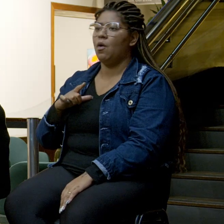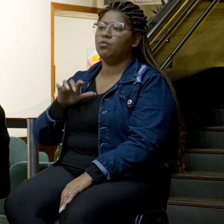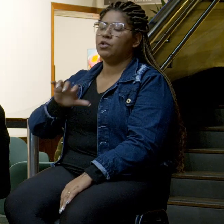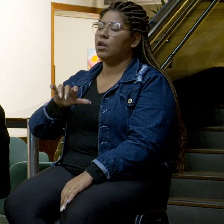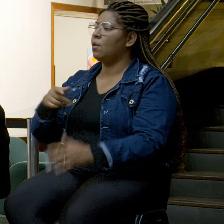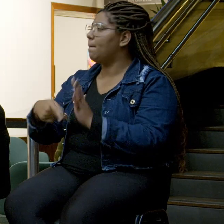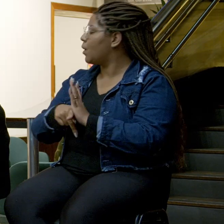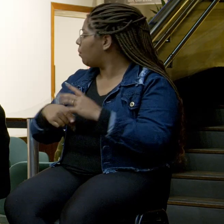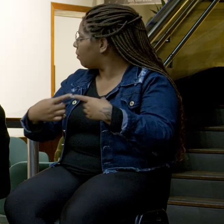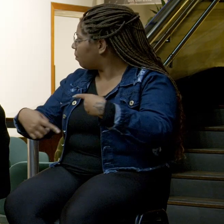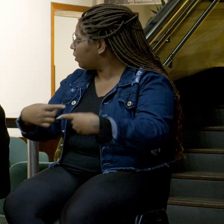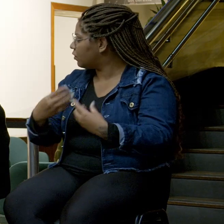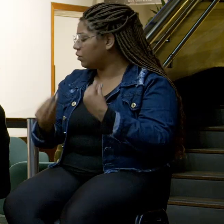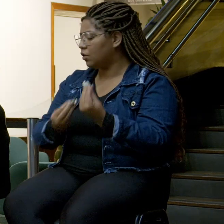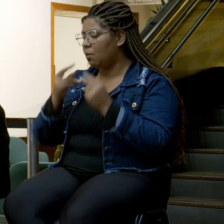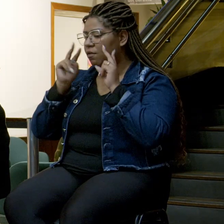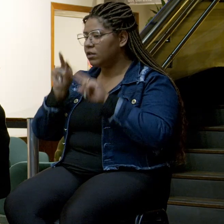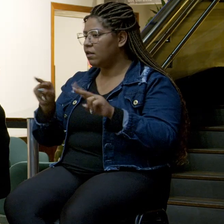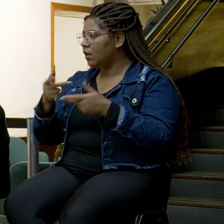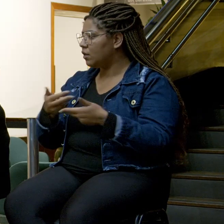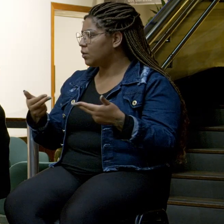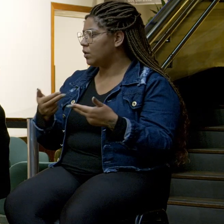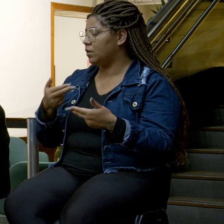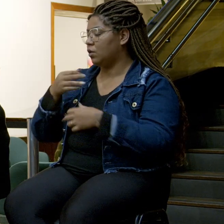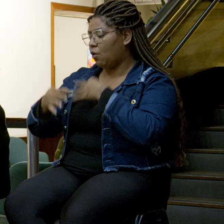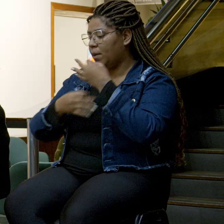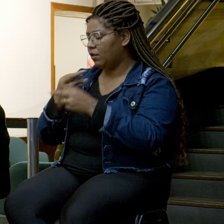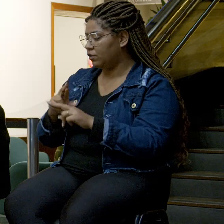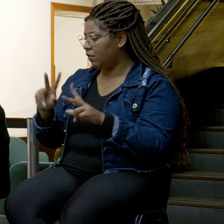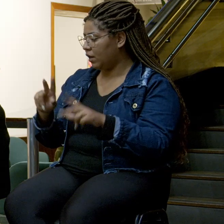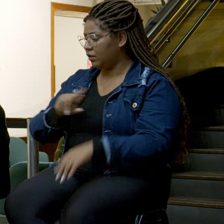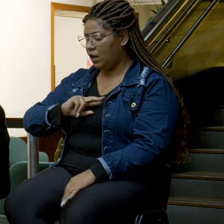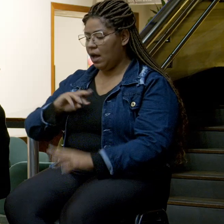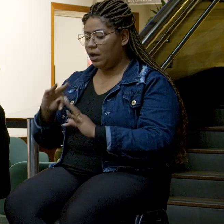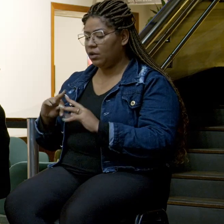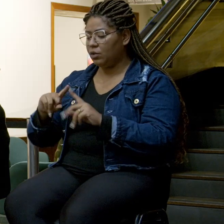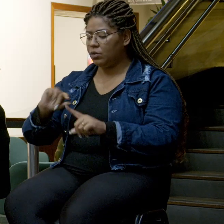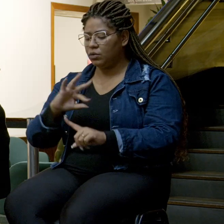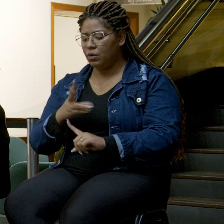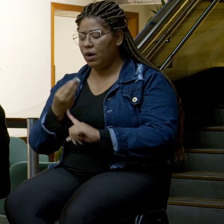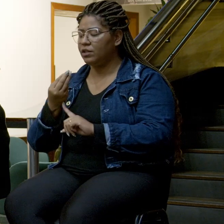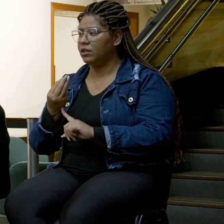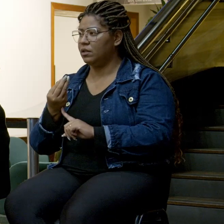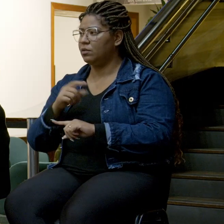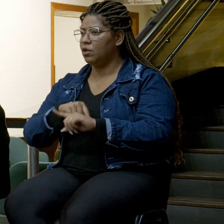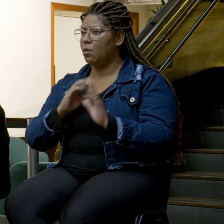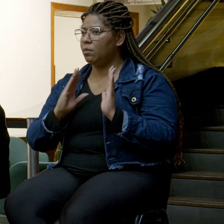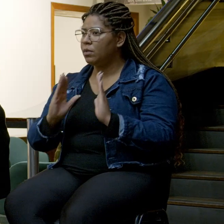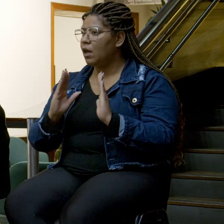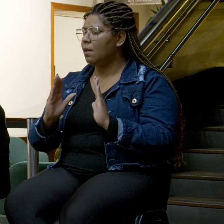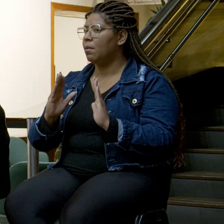ser sectária com o viver. Bom, a Maiolina ela é uma artista em conexão com o seu tempo, ela é